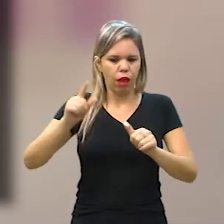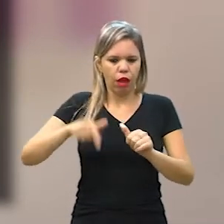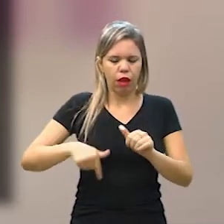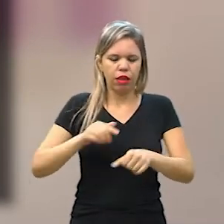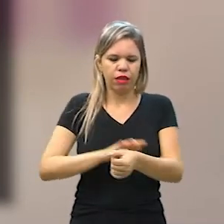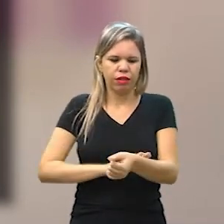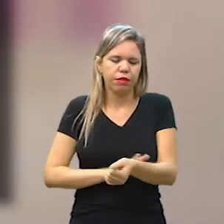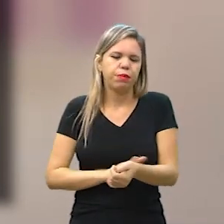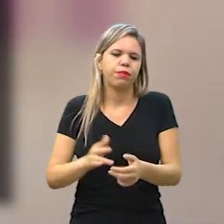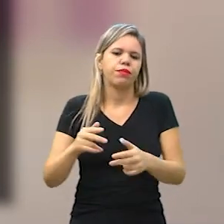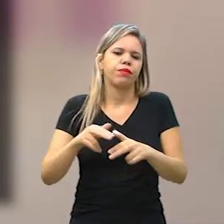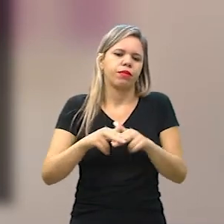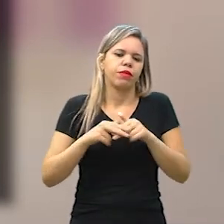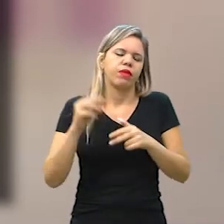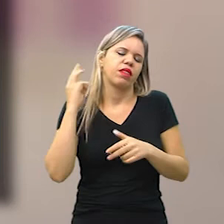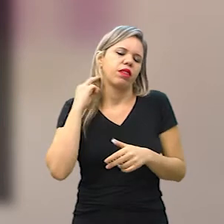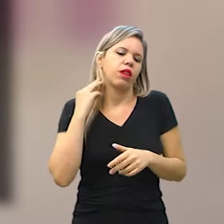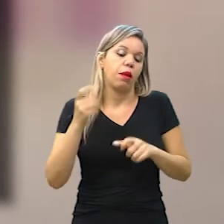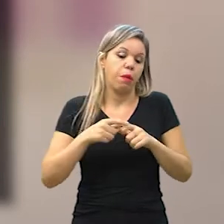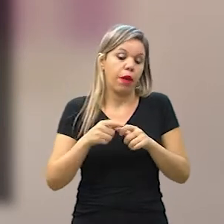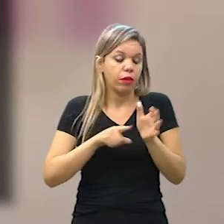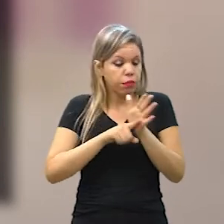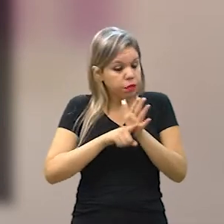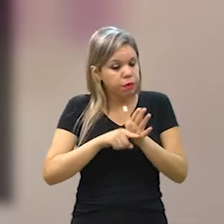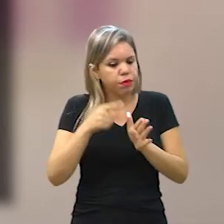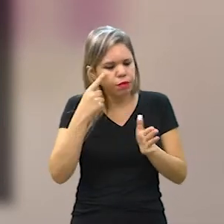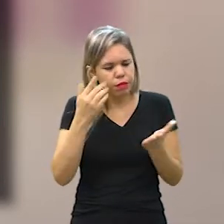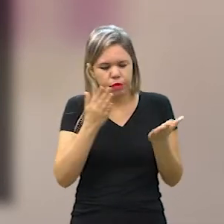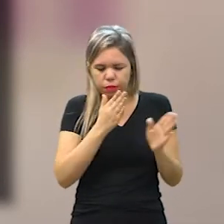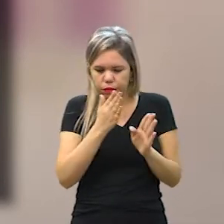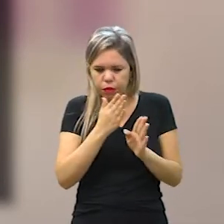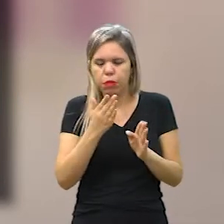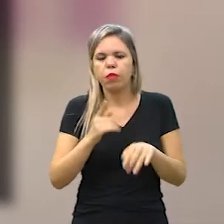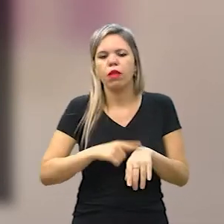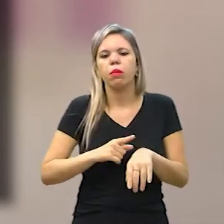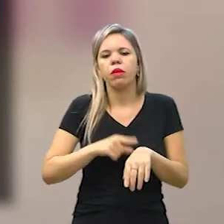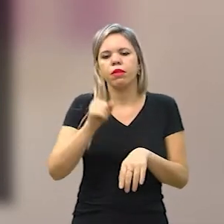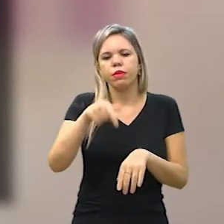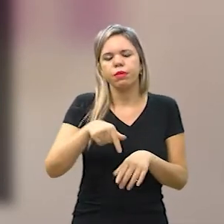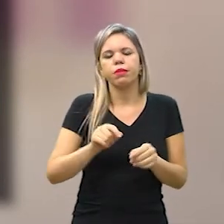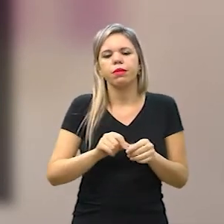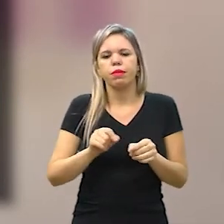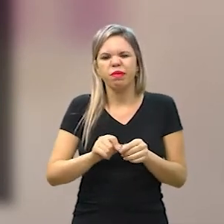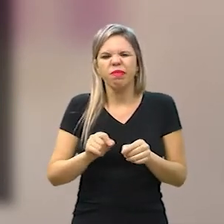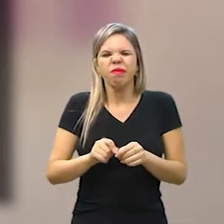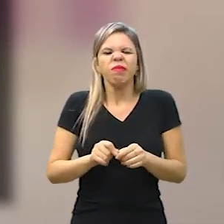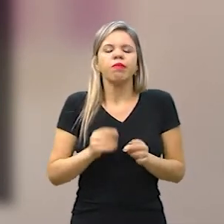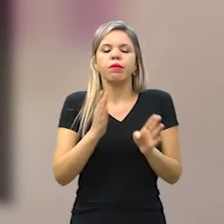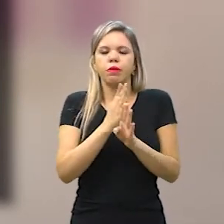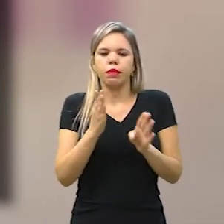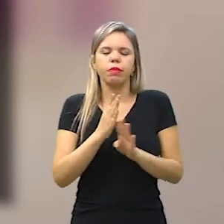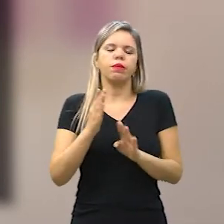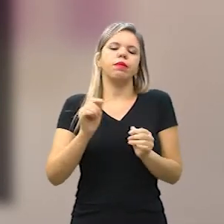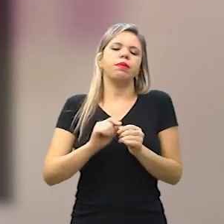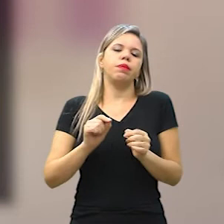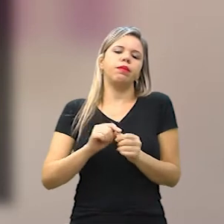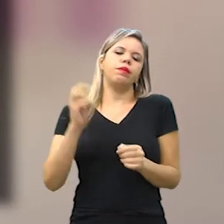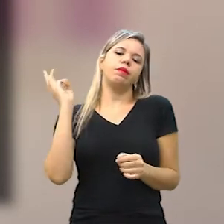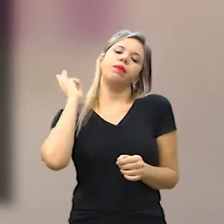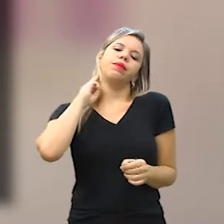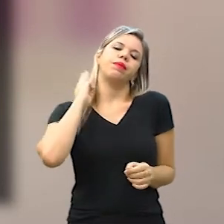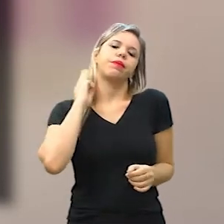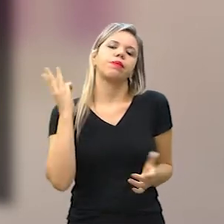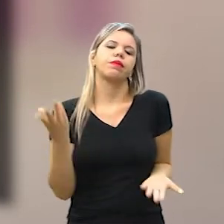de irritação meníngia que o médico pesquisa, tá? A partir do momento que você faz uma suspeita